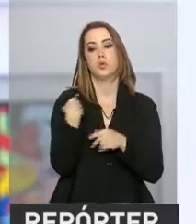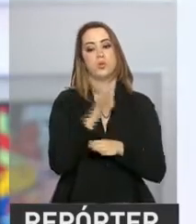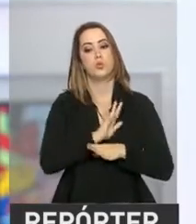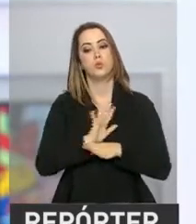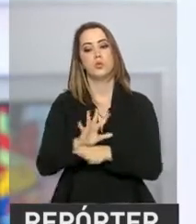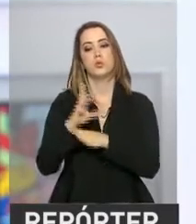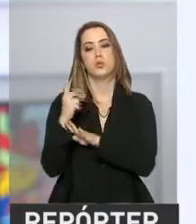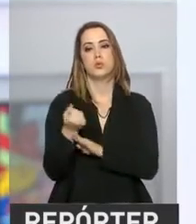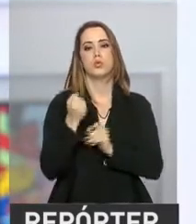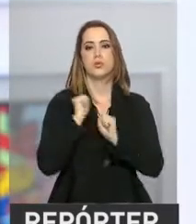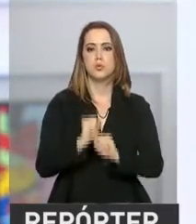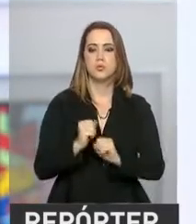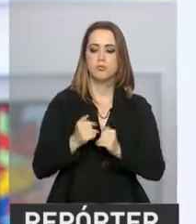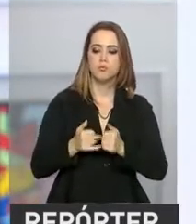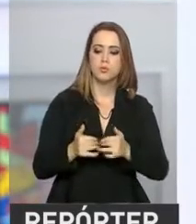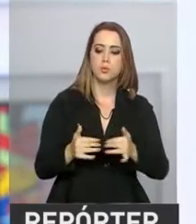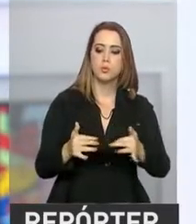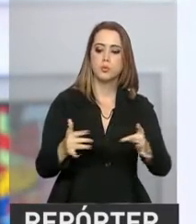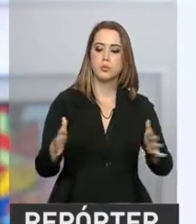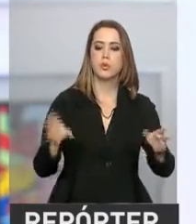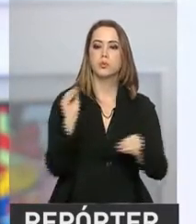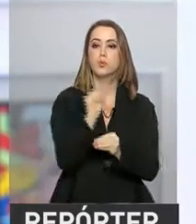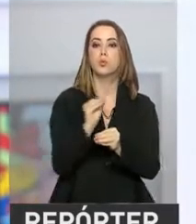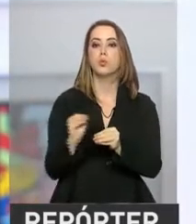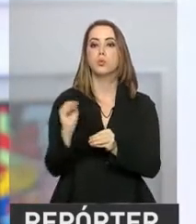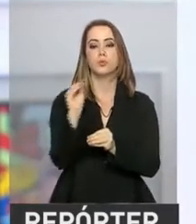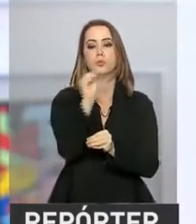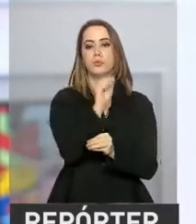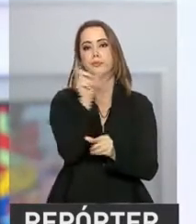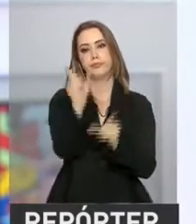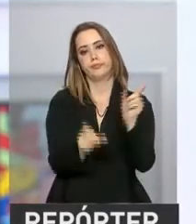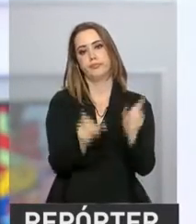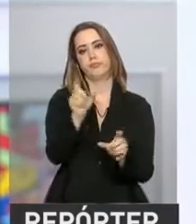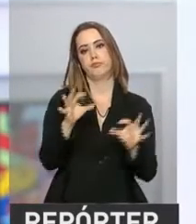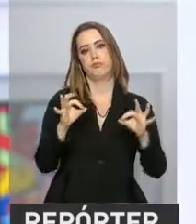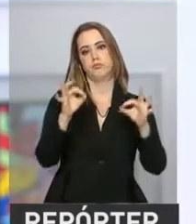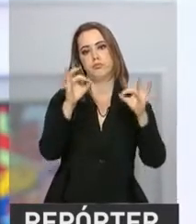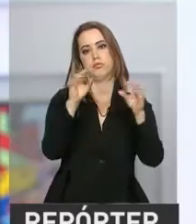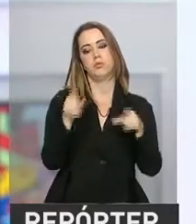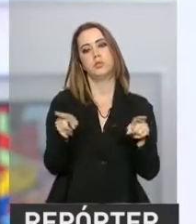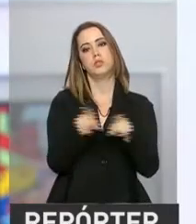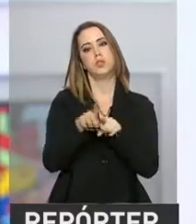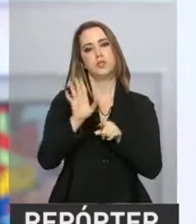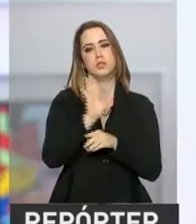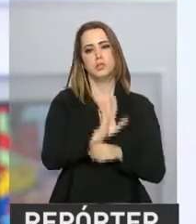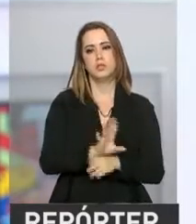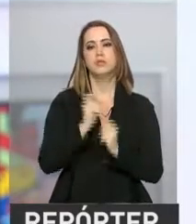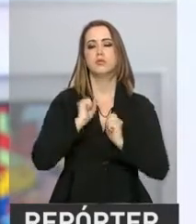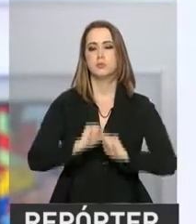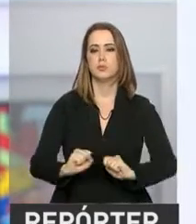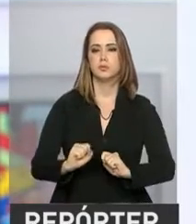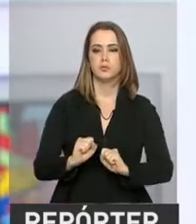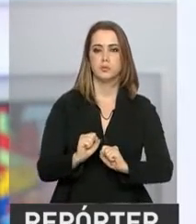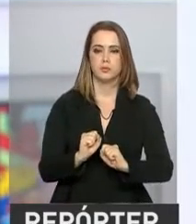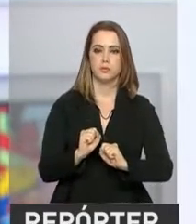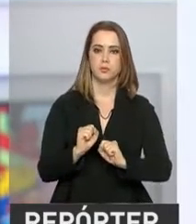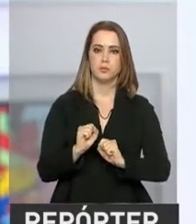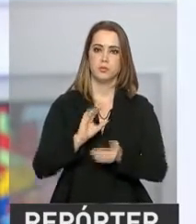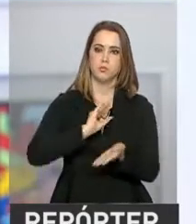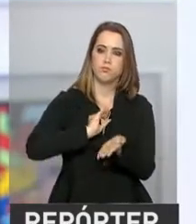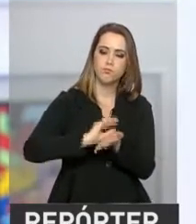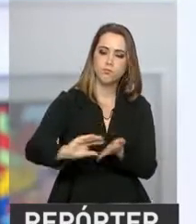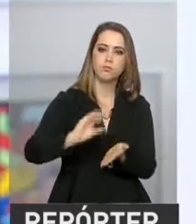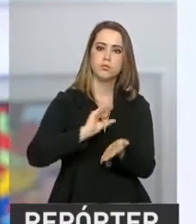nós possamos manter a ampliação do atendimento, né? E também uma possibilidade de